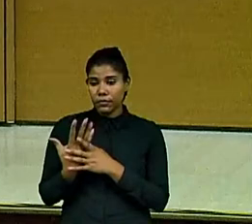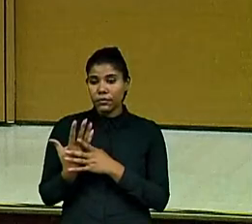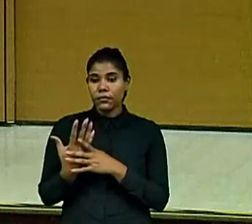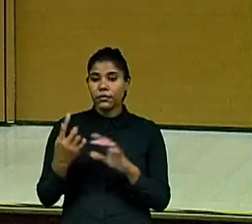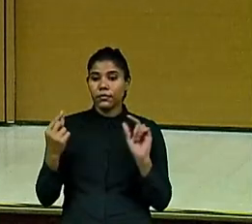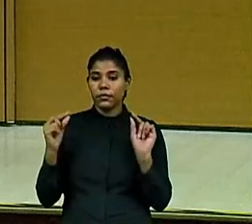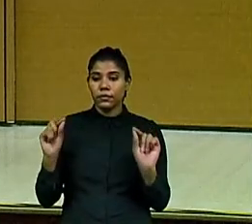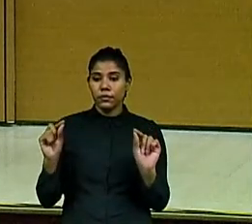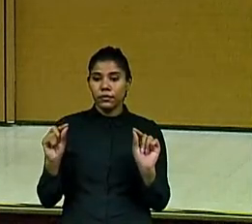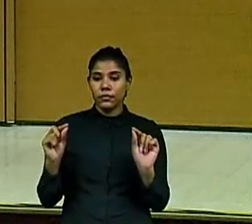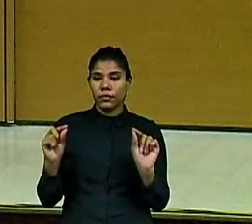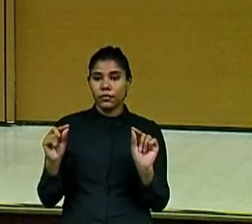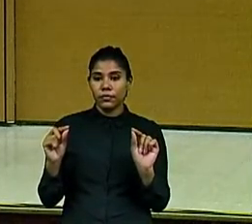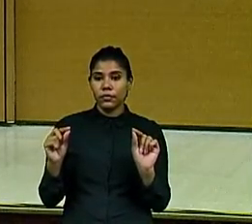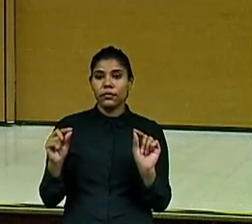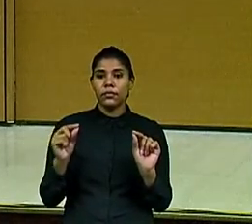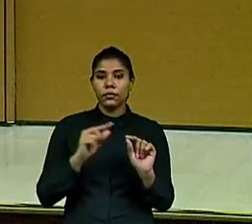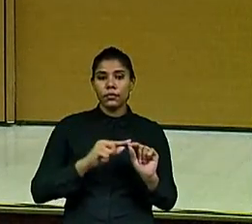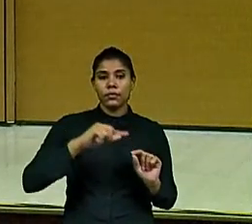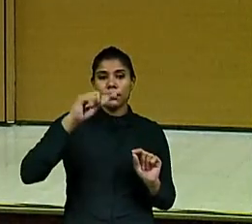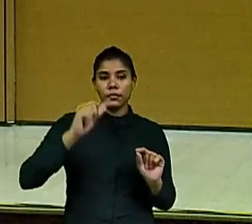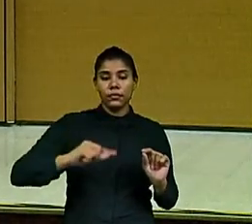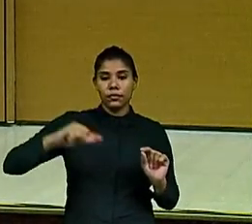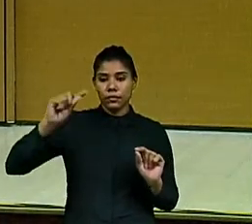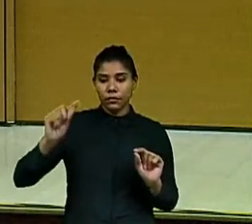interno uma oscilação